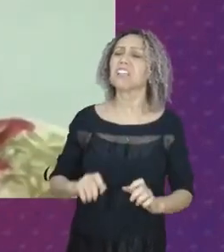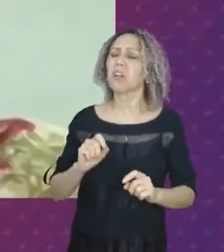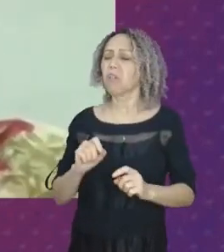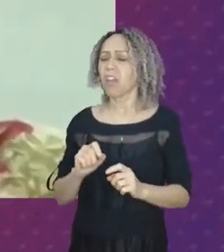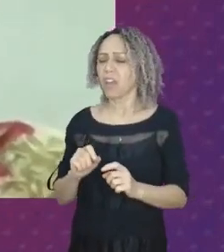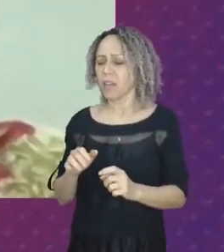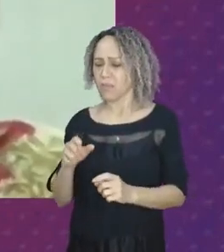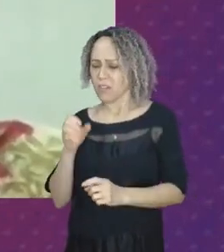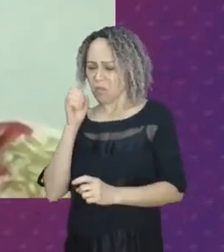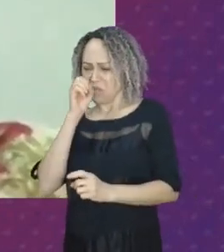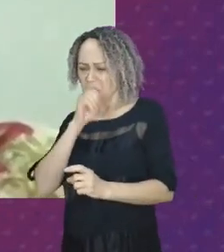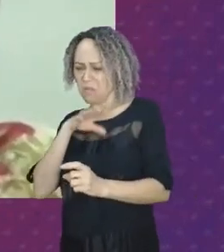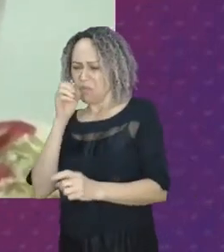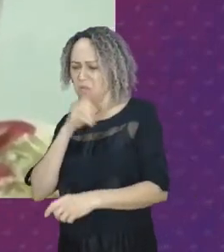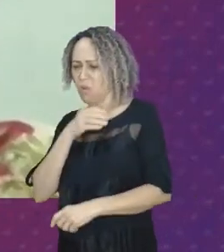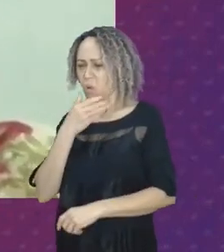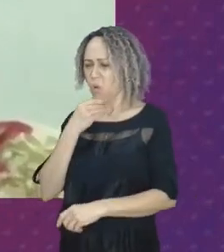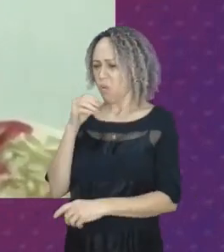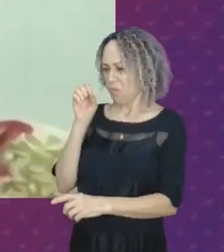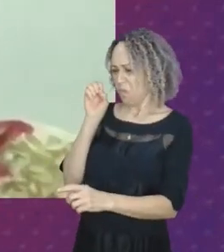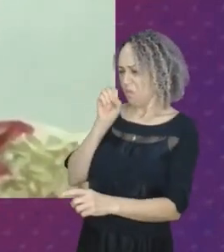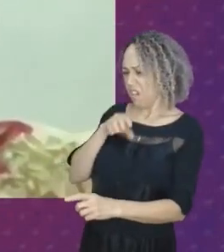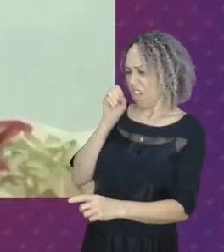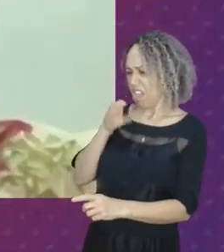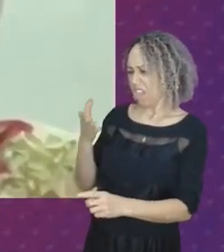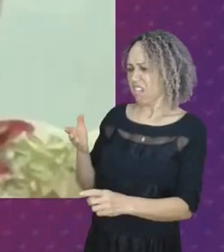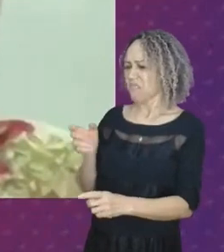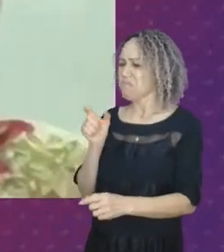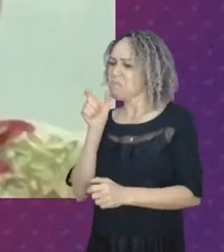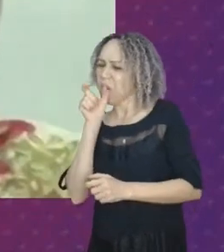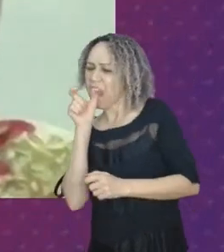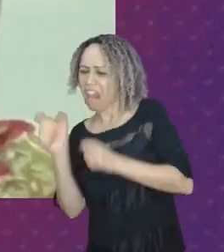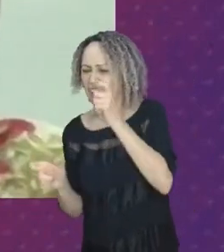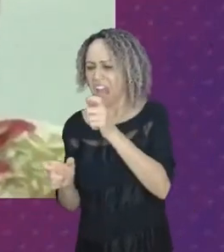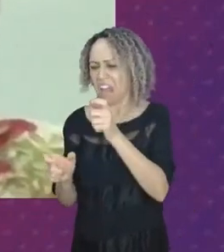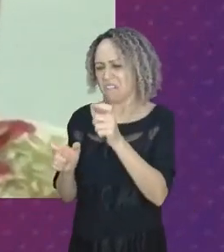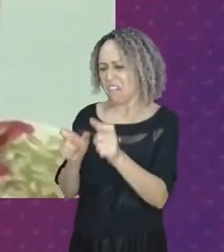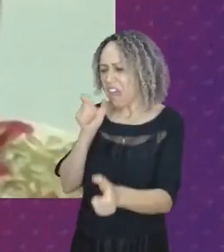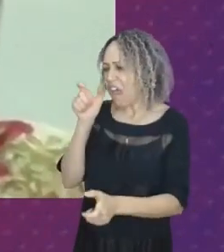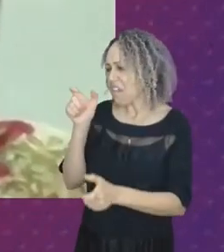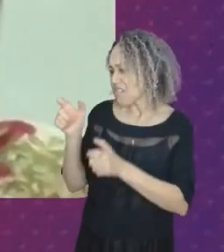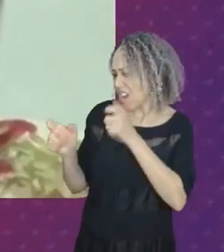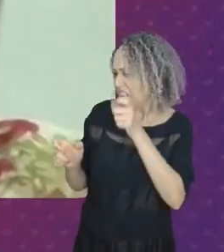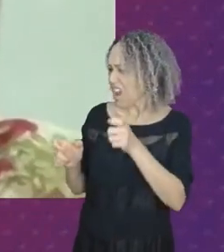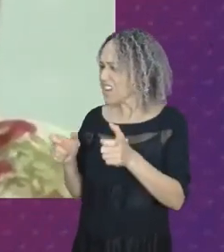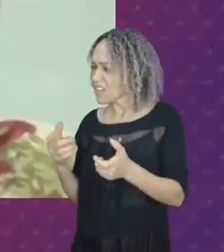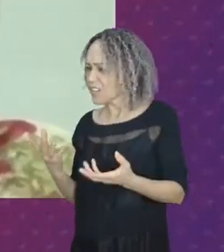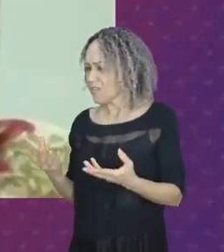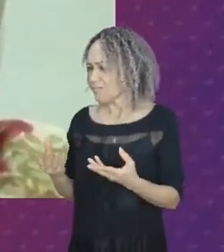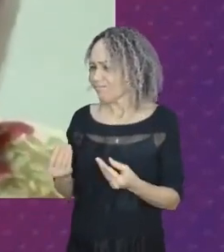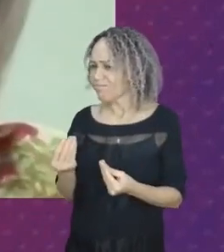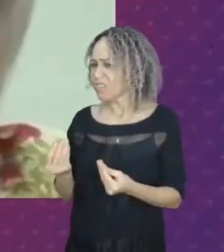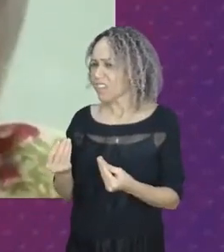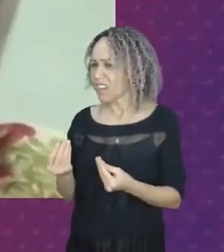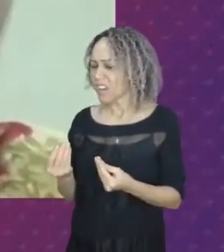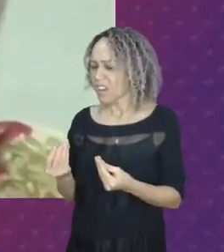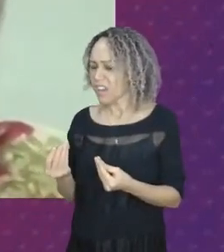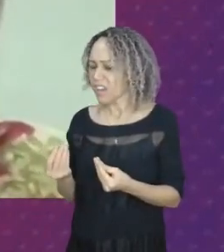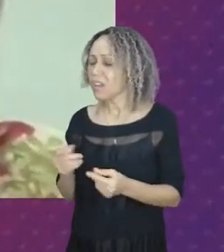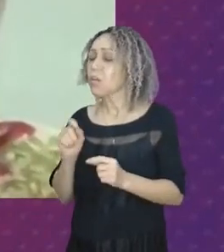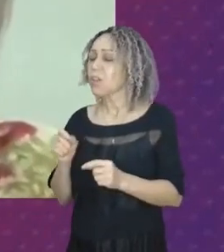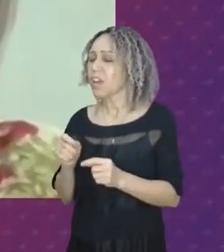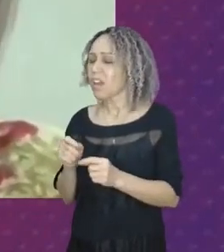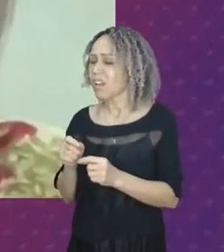abusiva, com comportamentos, palavras, atos, gestos e textos que atentem contra a dignidade